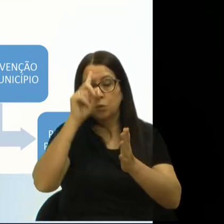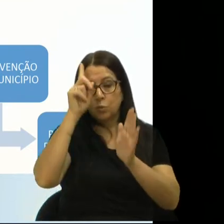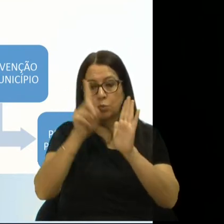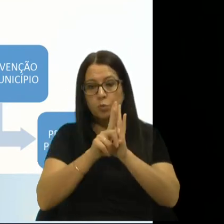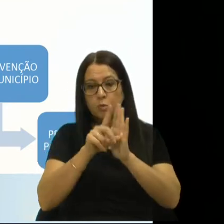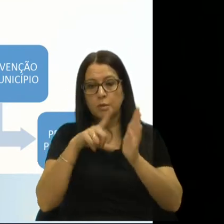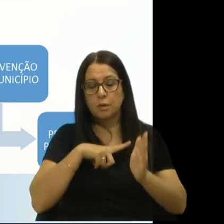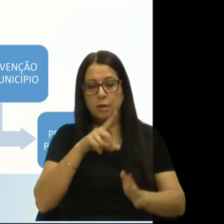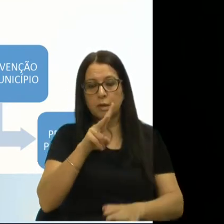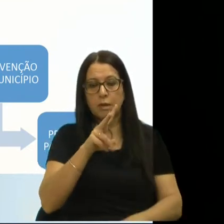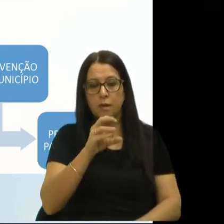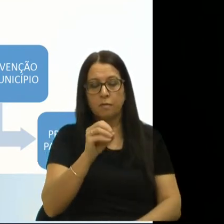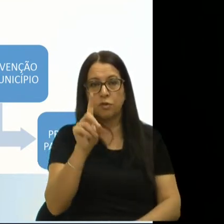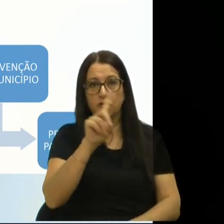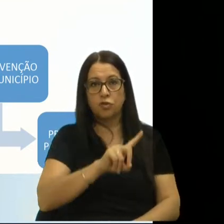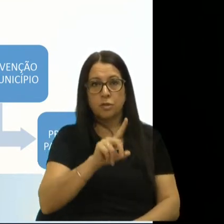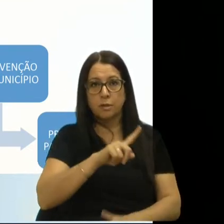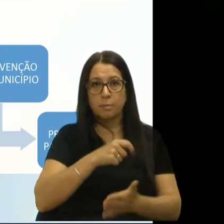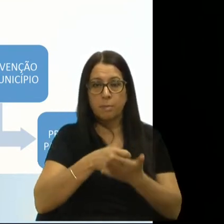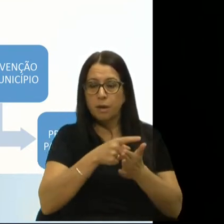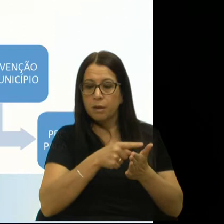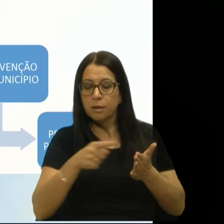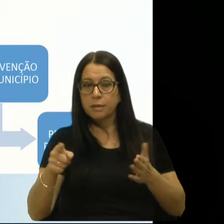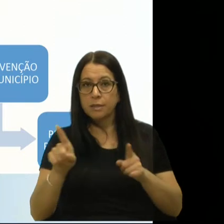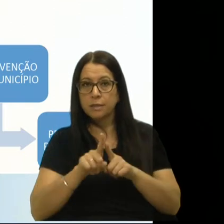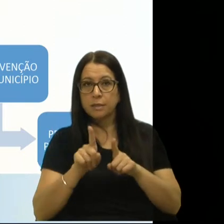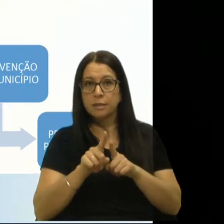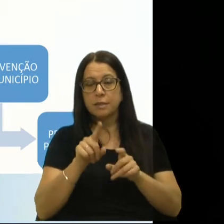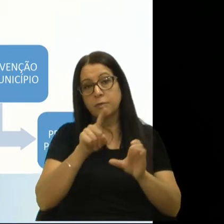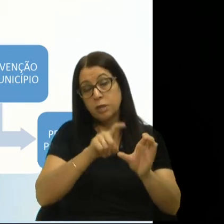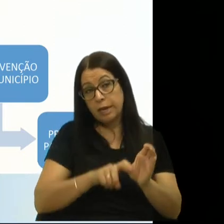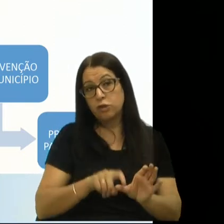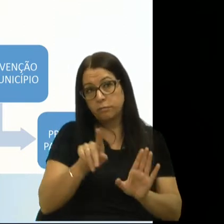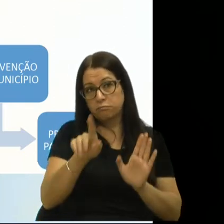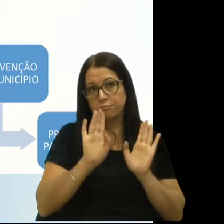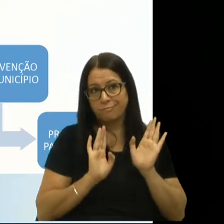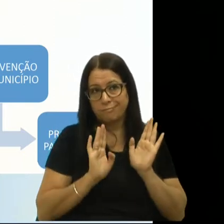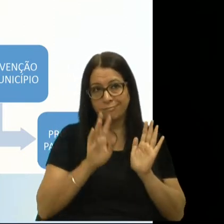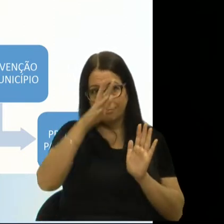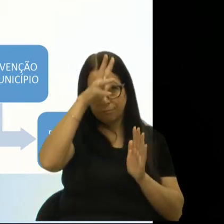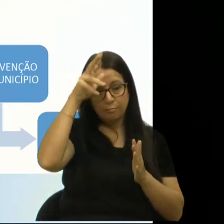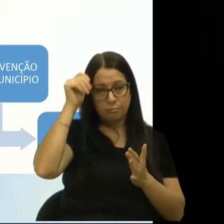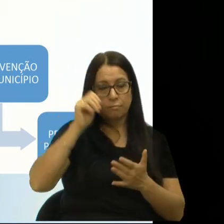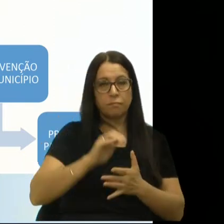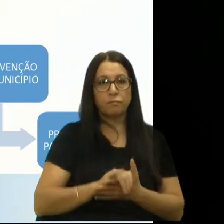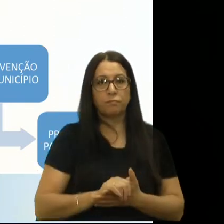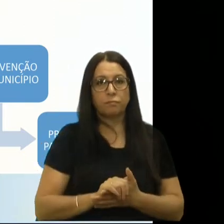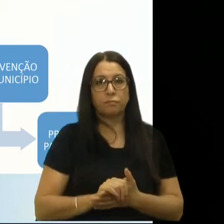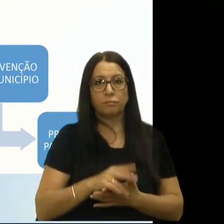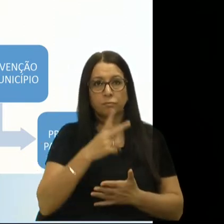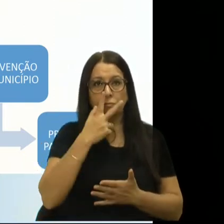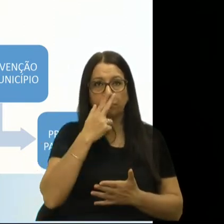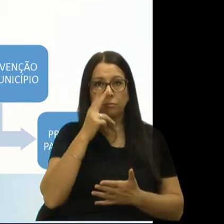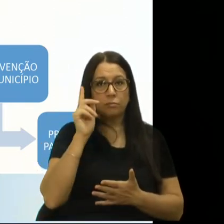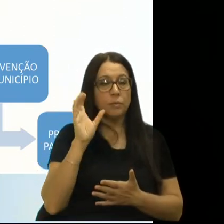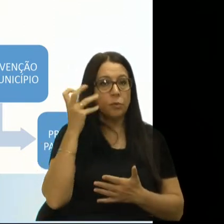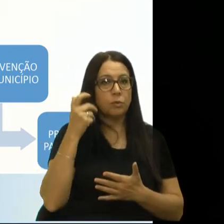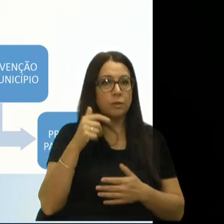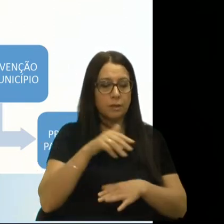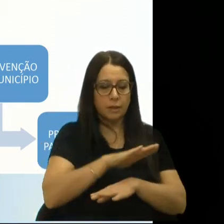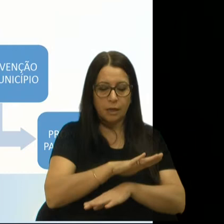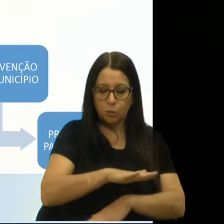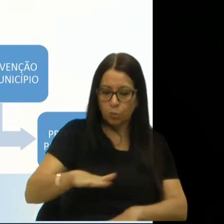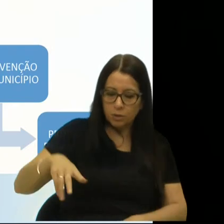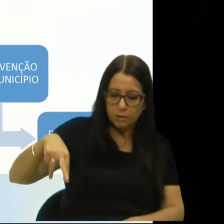pagar. Senão, isso iria para a dívida ativa, né? O mesmo acontecendo com as